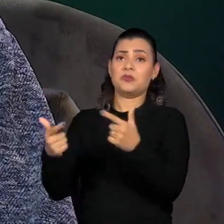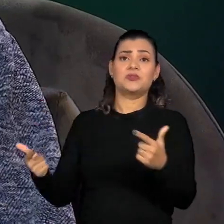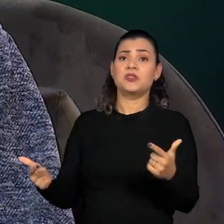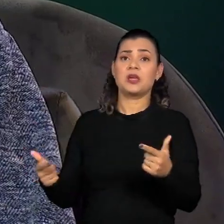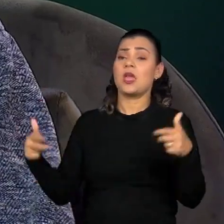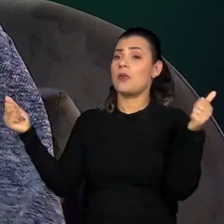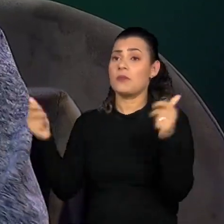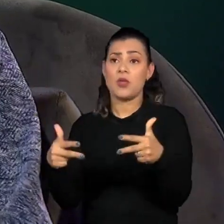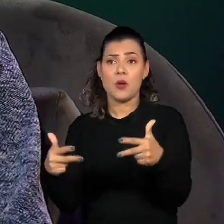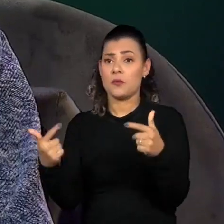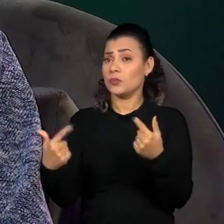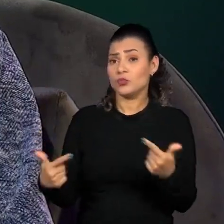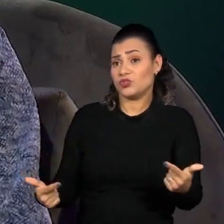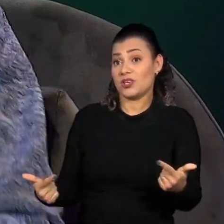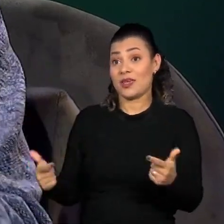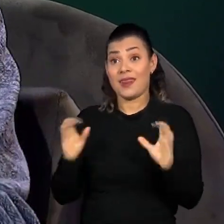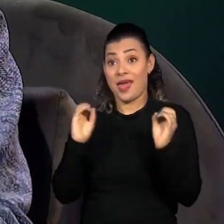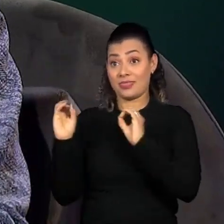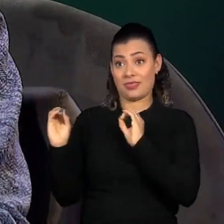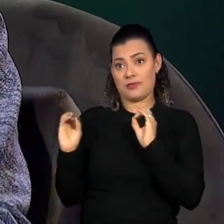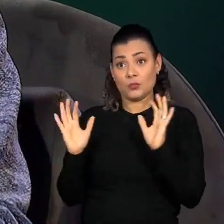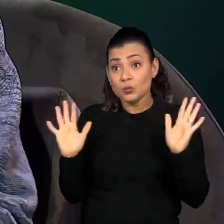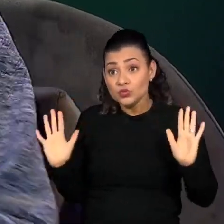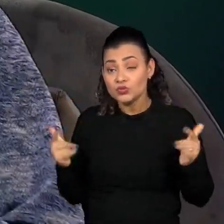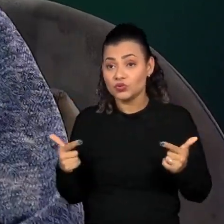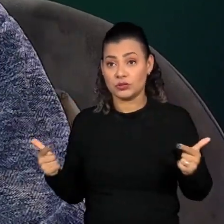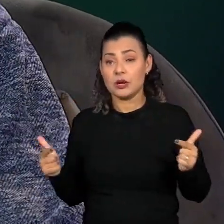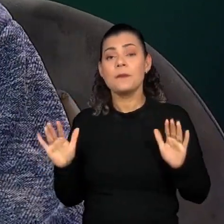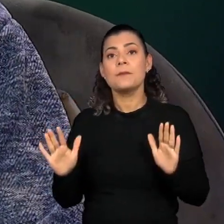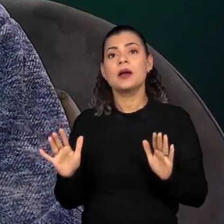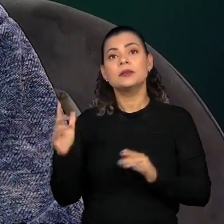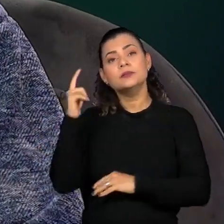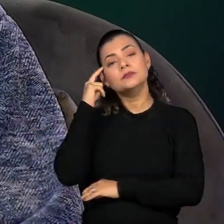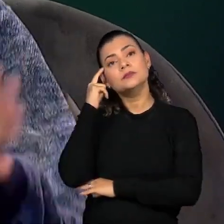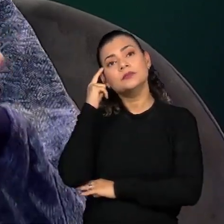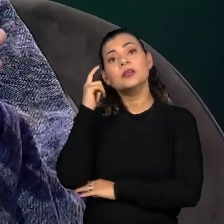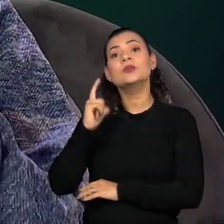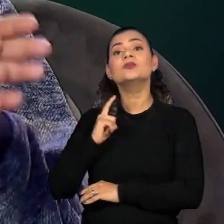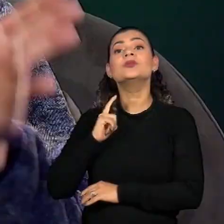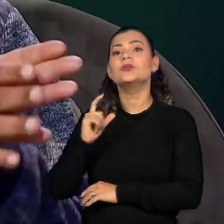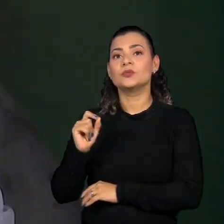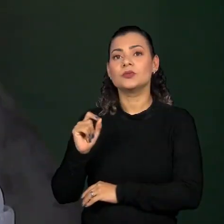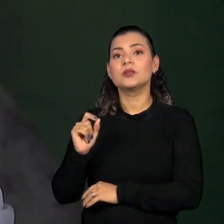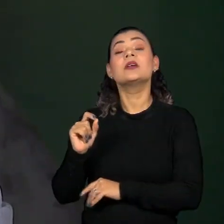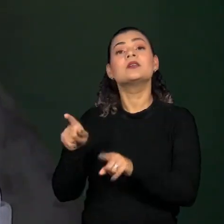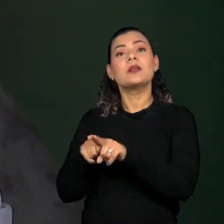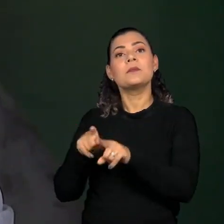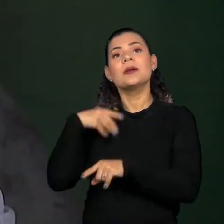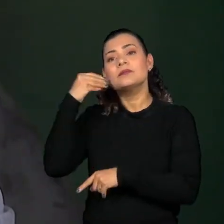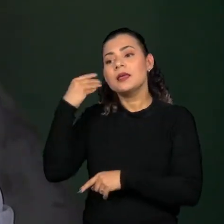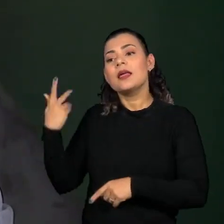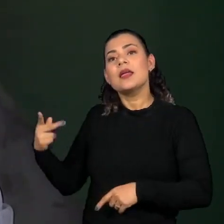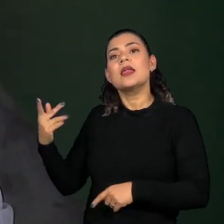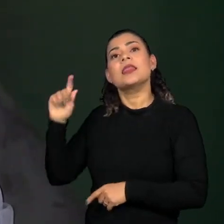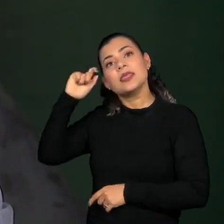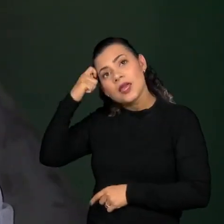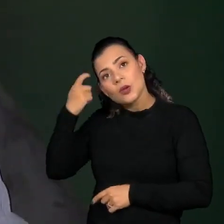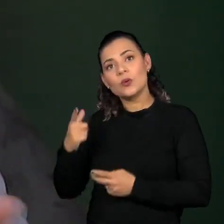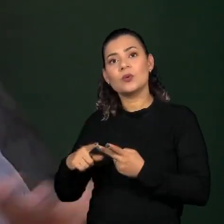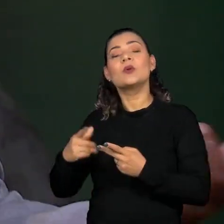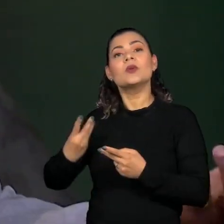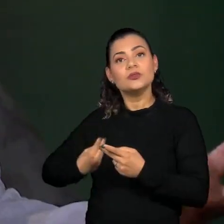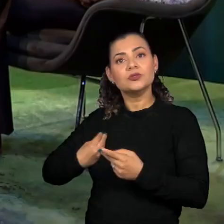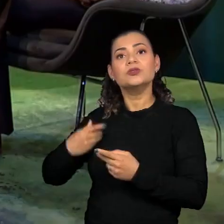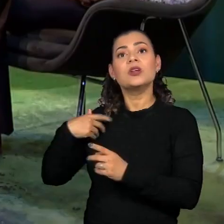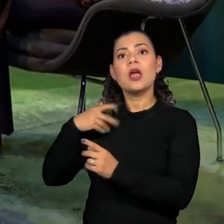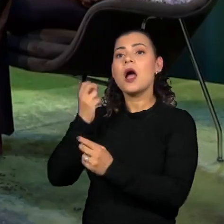tinha um hip-hop, eu não tinha nada disso. Mas eu tinha a Bíblia Nascimento, eu tinha o Teatro Experimental do Negro, eu tinha Lélia Gonçalves. Você